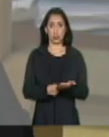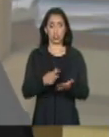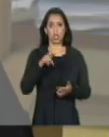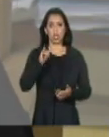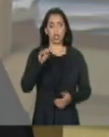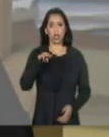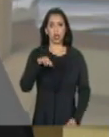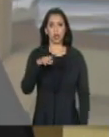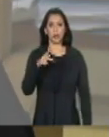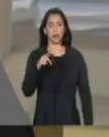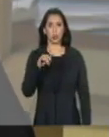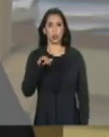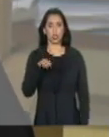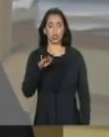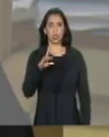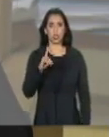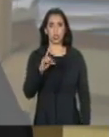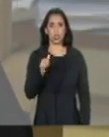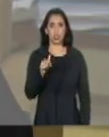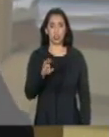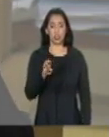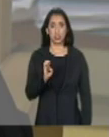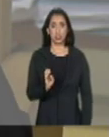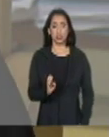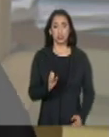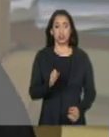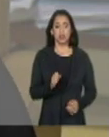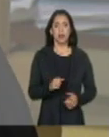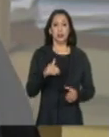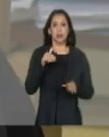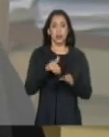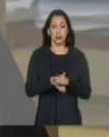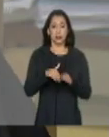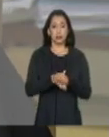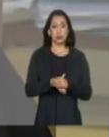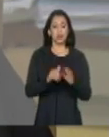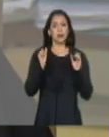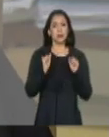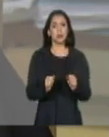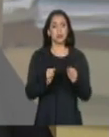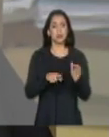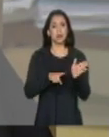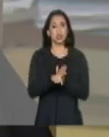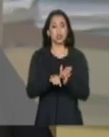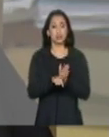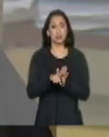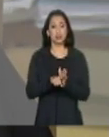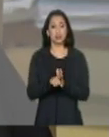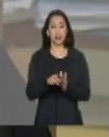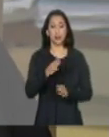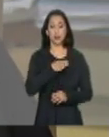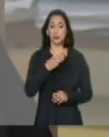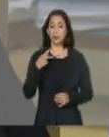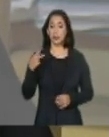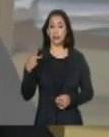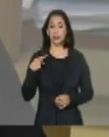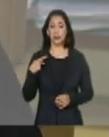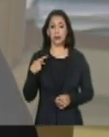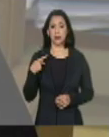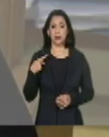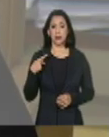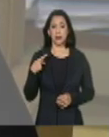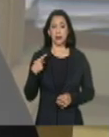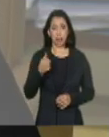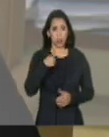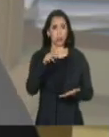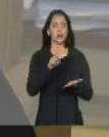essa era a causa inicial do meu a parte, nós votamos aqui a questão do poder de investigação do Ministério Público. Vossa Excelência é o relator. Eu sou o